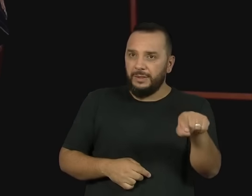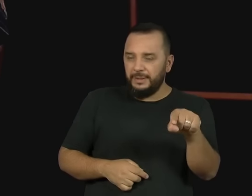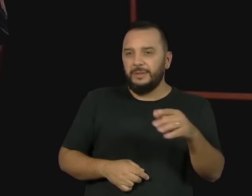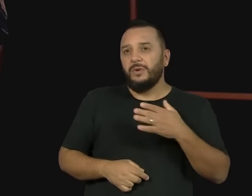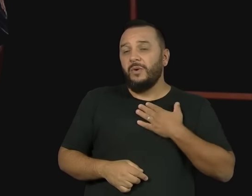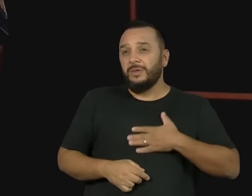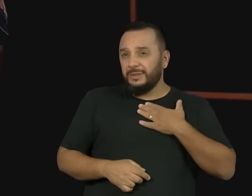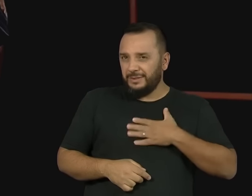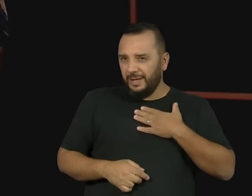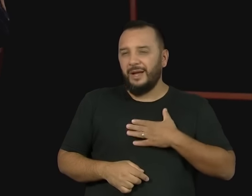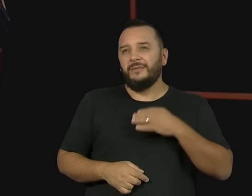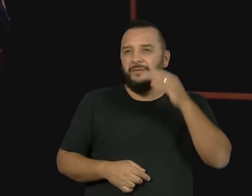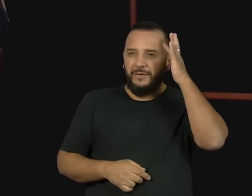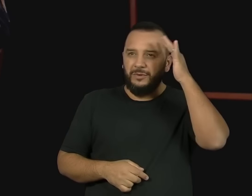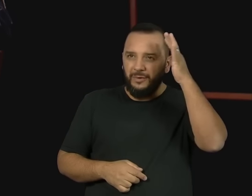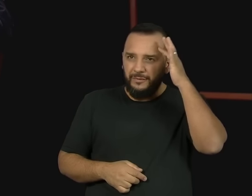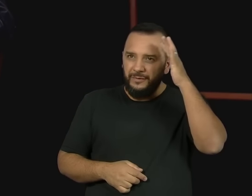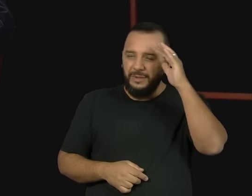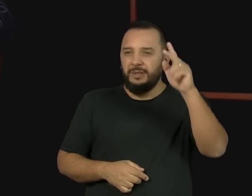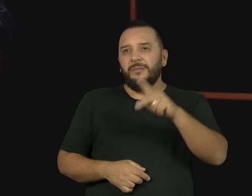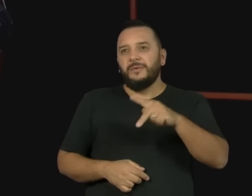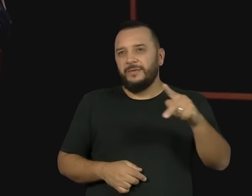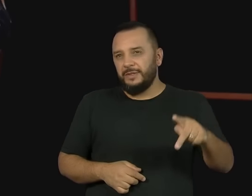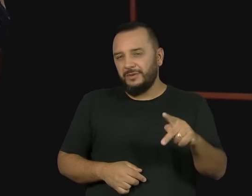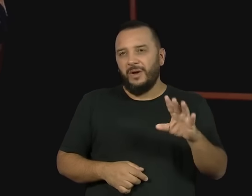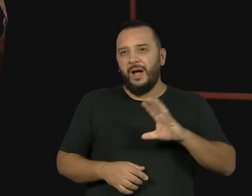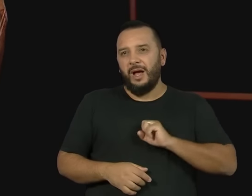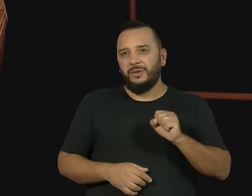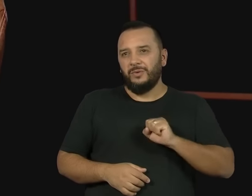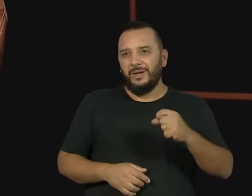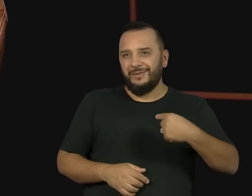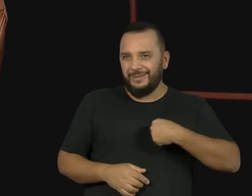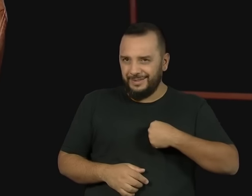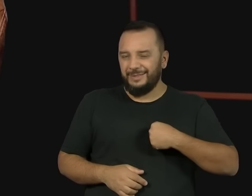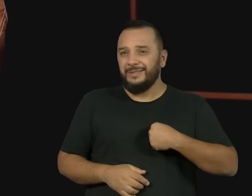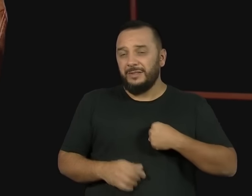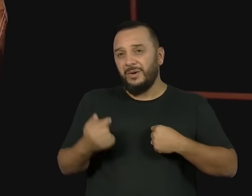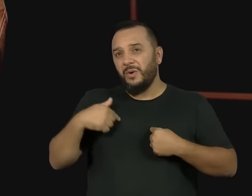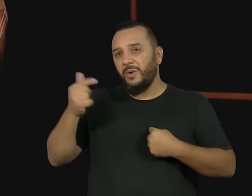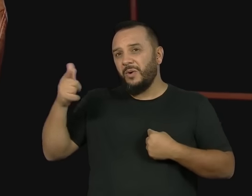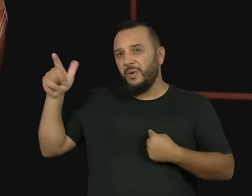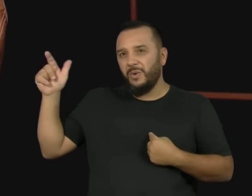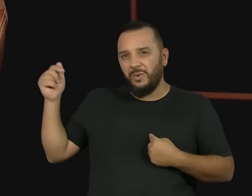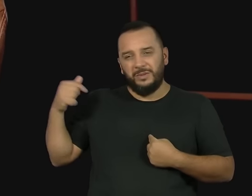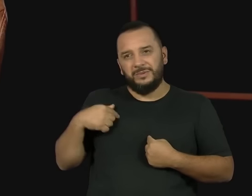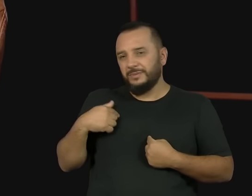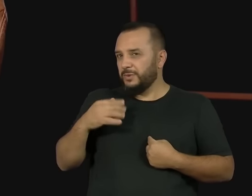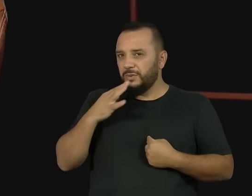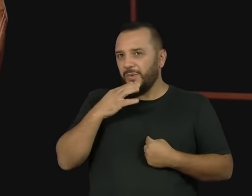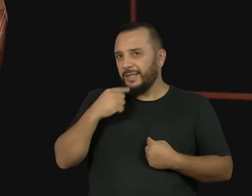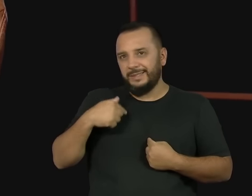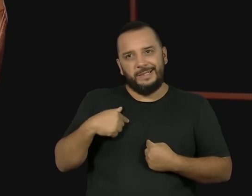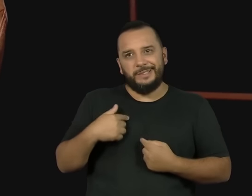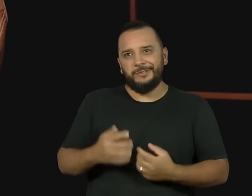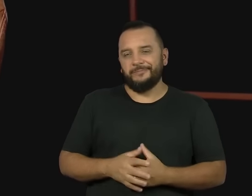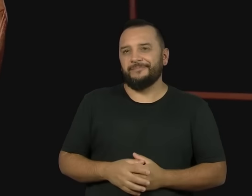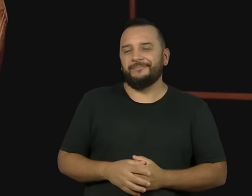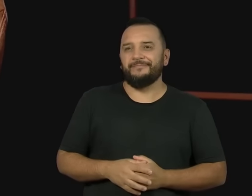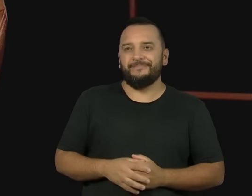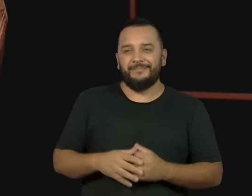de mim, filosofia, professor me adorava, né? E os outros nem me conheciam quase, quer dizer, porque eu